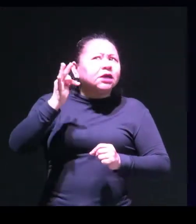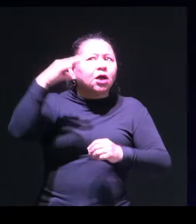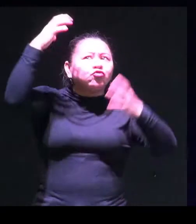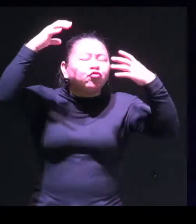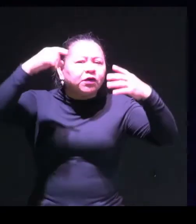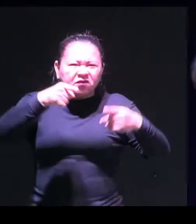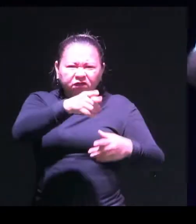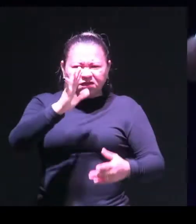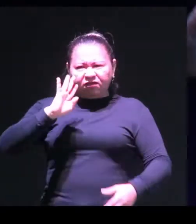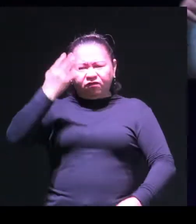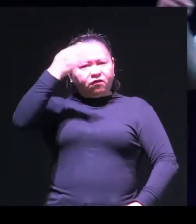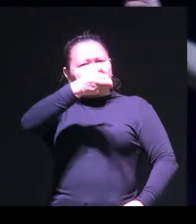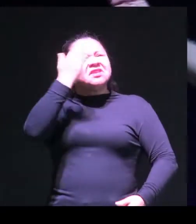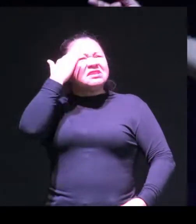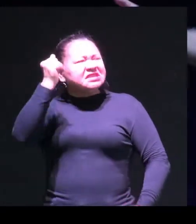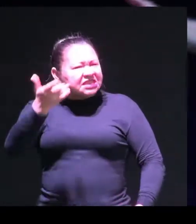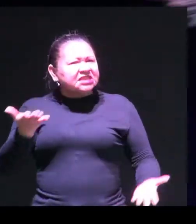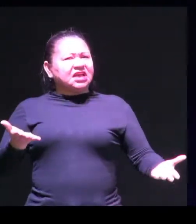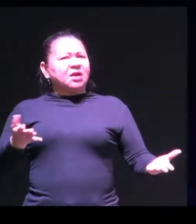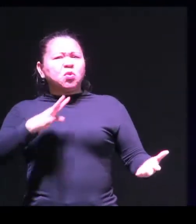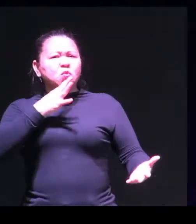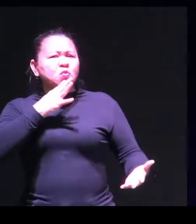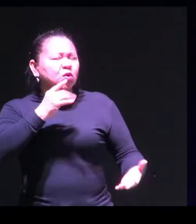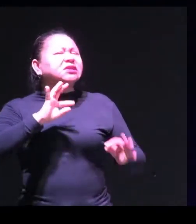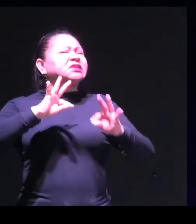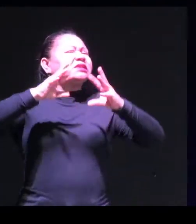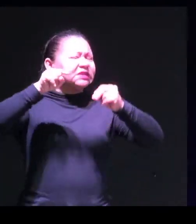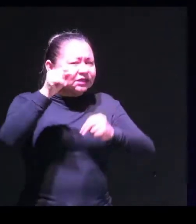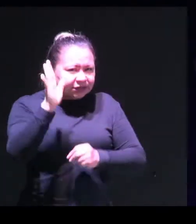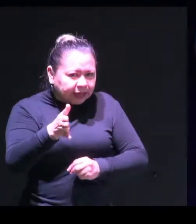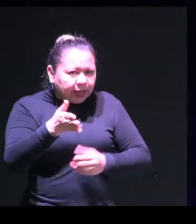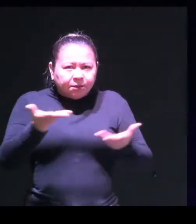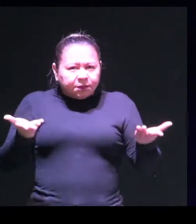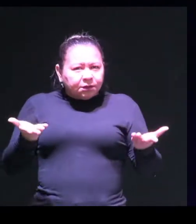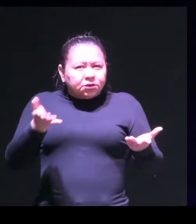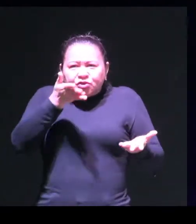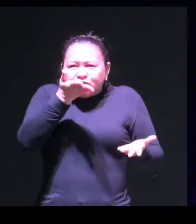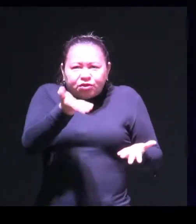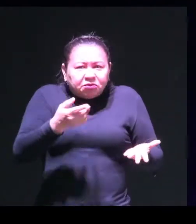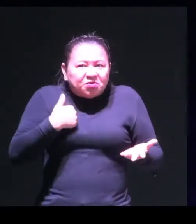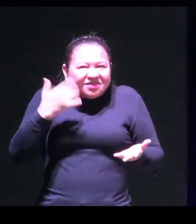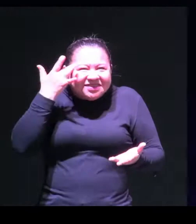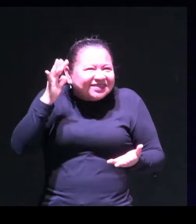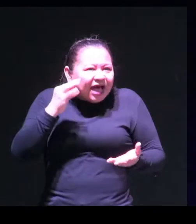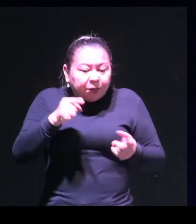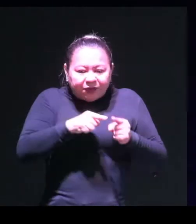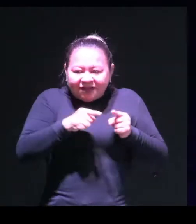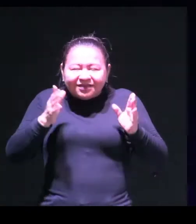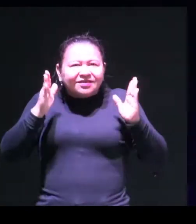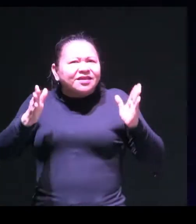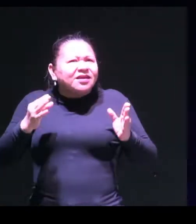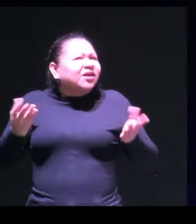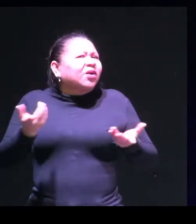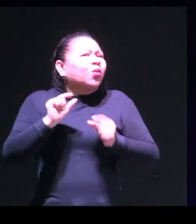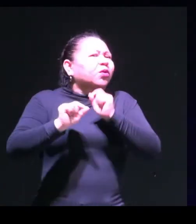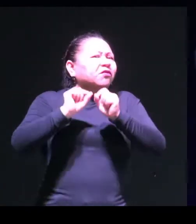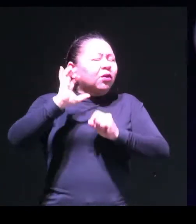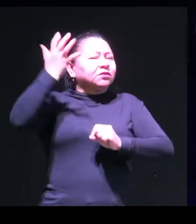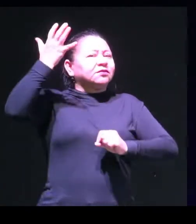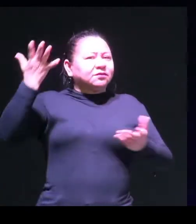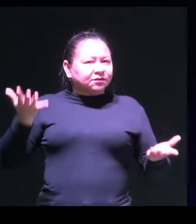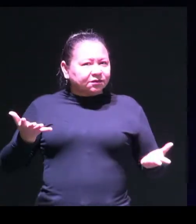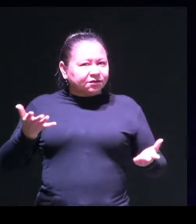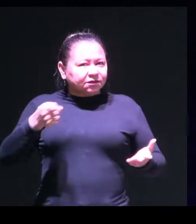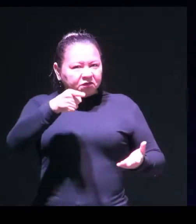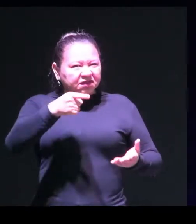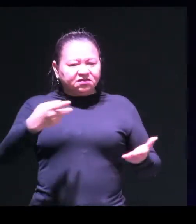disse, hipócritas, vocês sabem, conhecem até o tempo, mas não sabem os sinais dessa época. E ele disse,